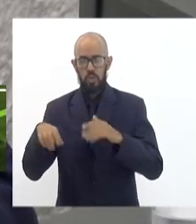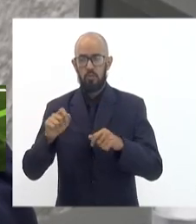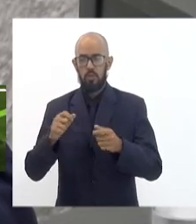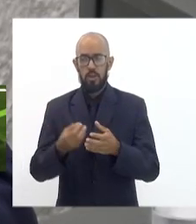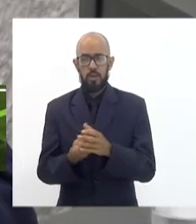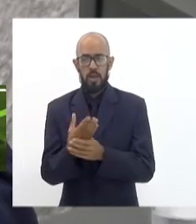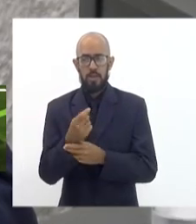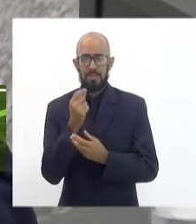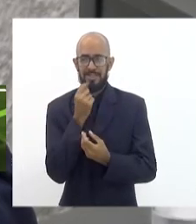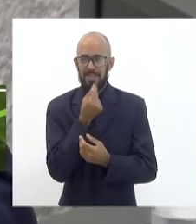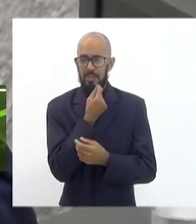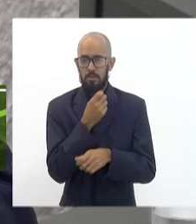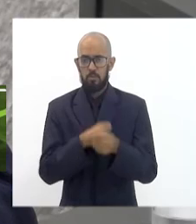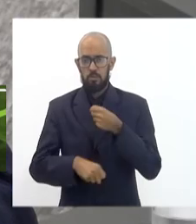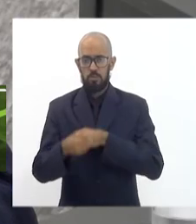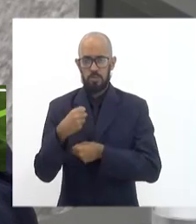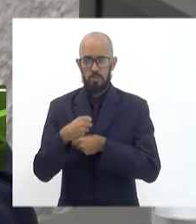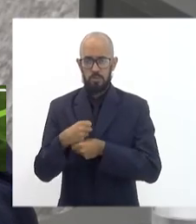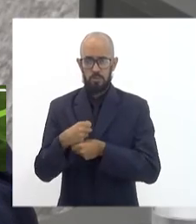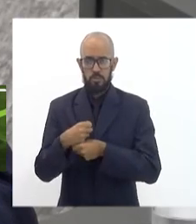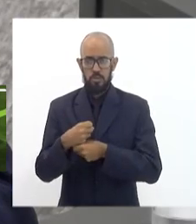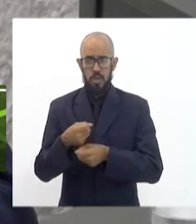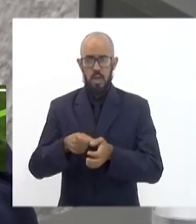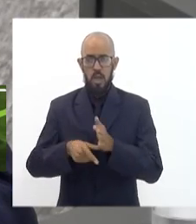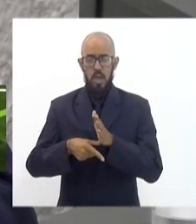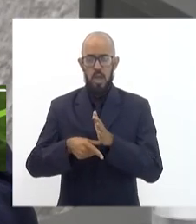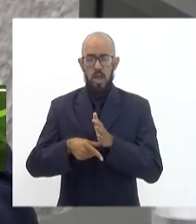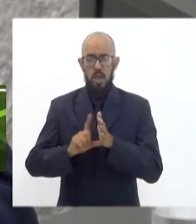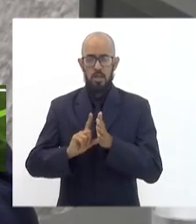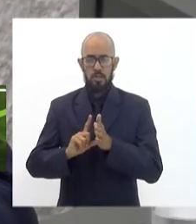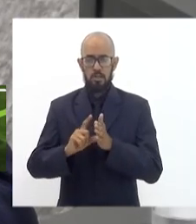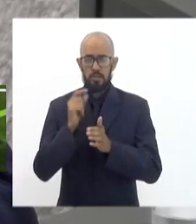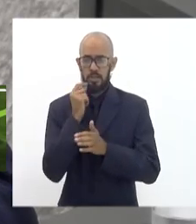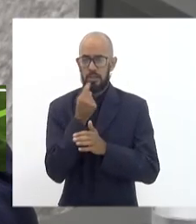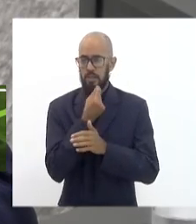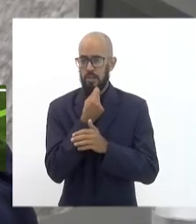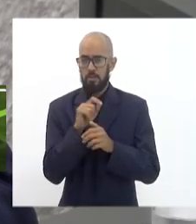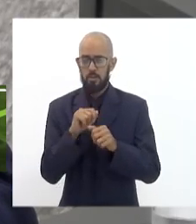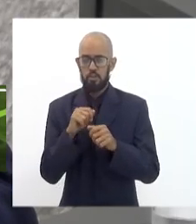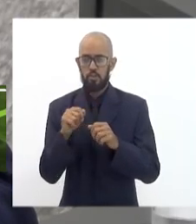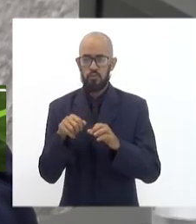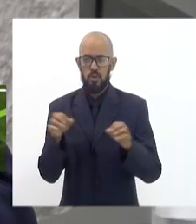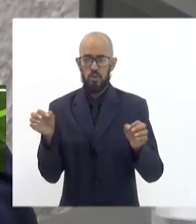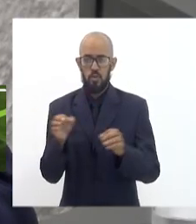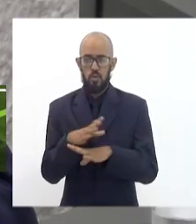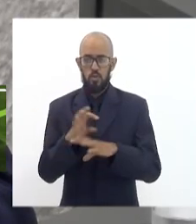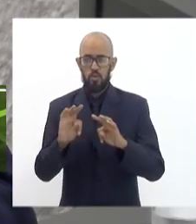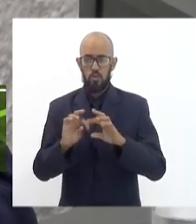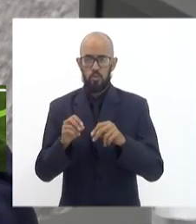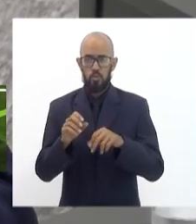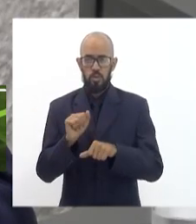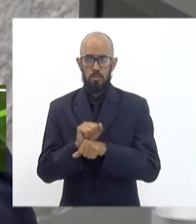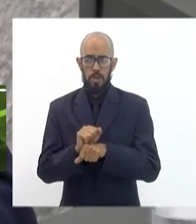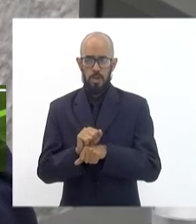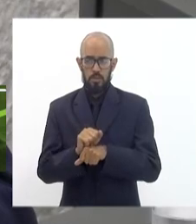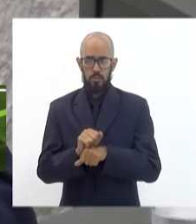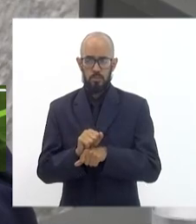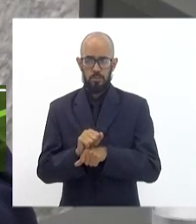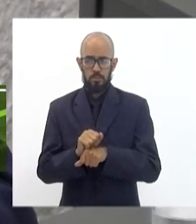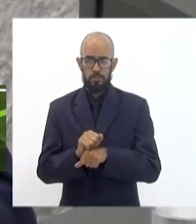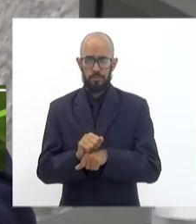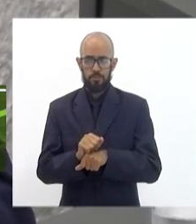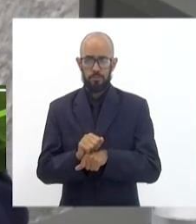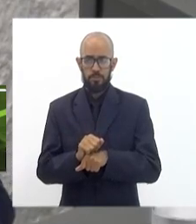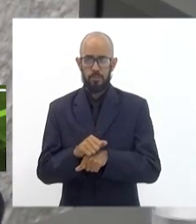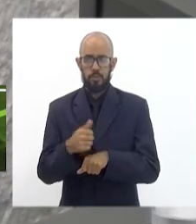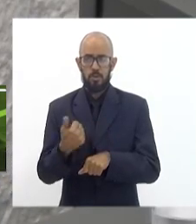bom então antes de setembro nós fomos concluindo que estava paralisado você pega se unidades habitacionais em